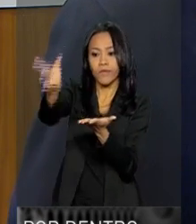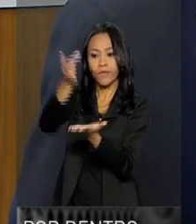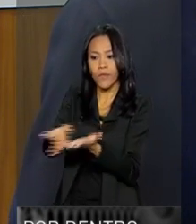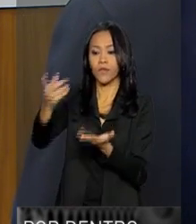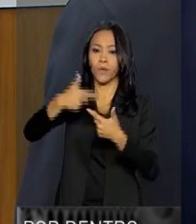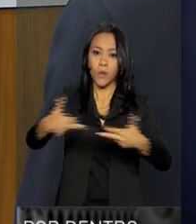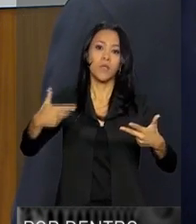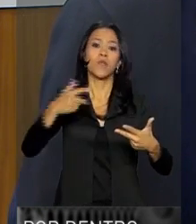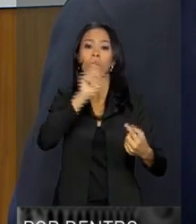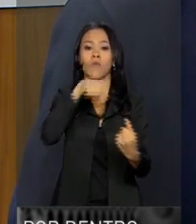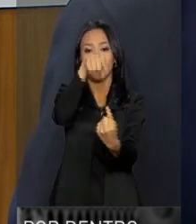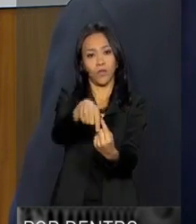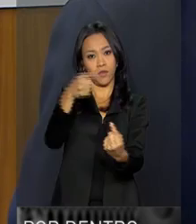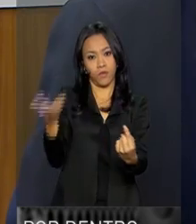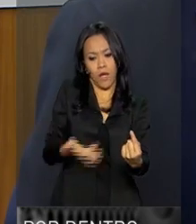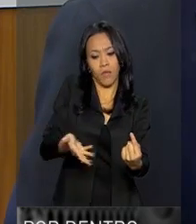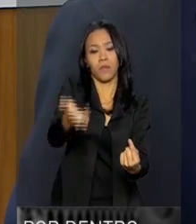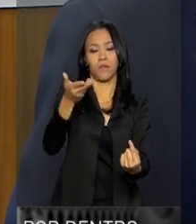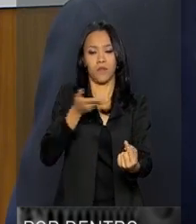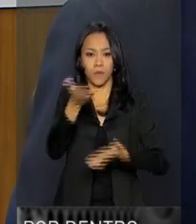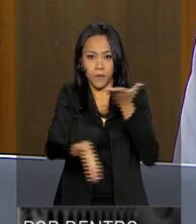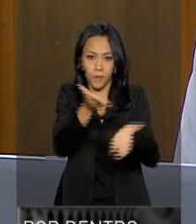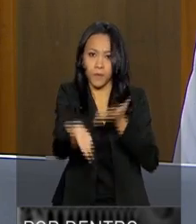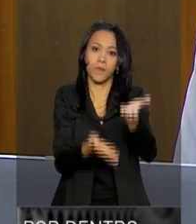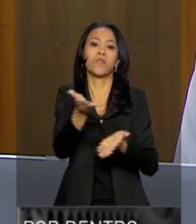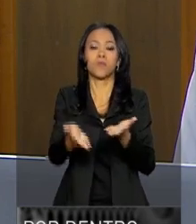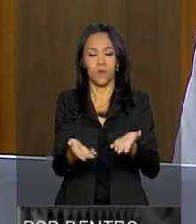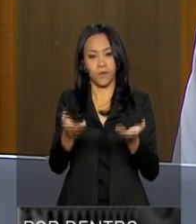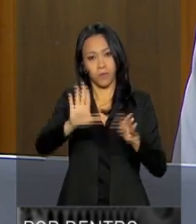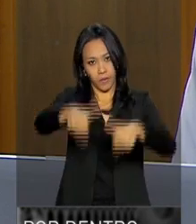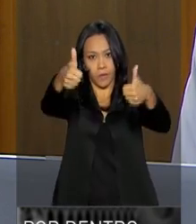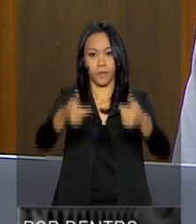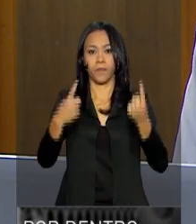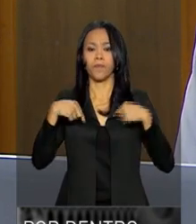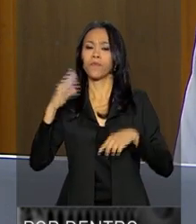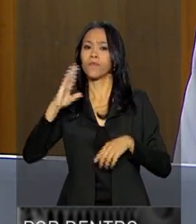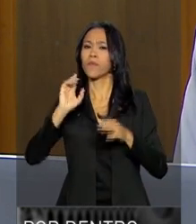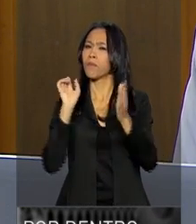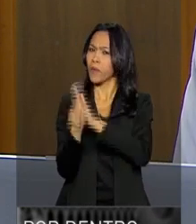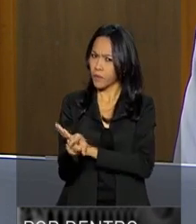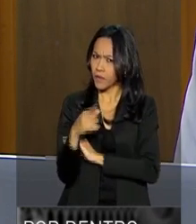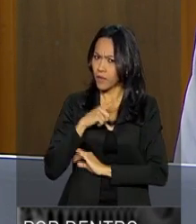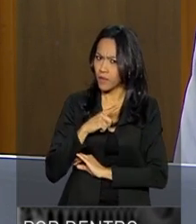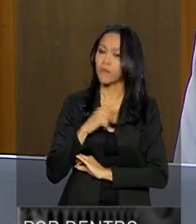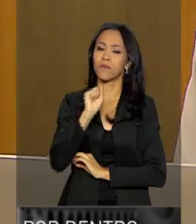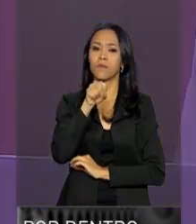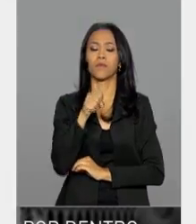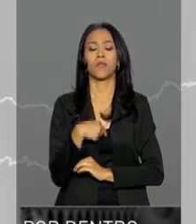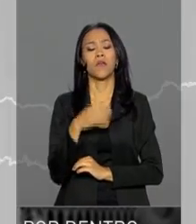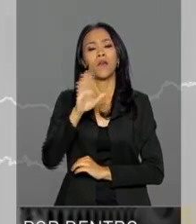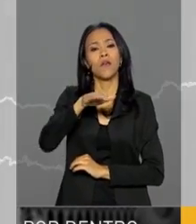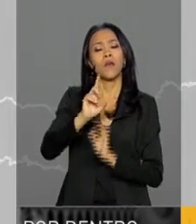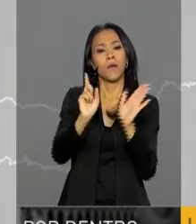qualidade do serviço agilidade seja muito melhor luiz carlos você tem mais uma pergunta o ministro gostaria de perguntar ao